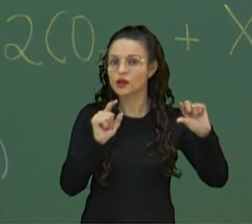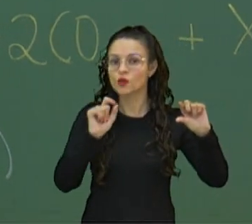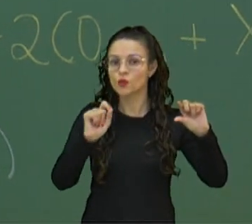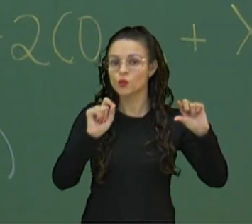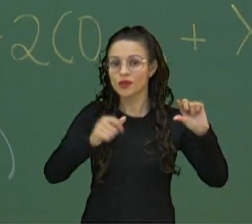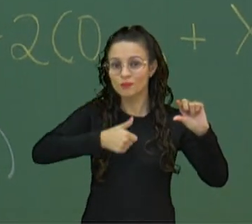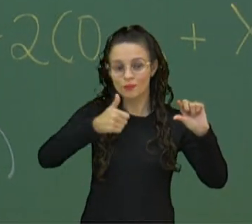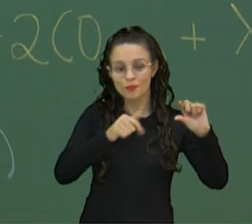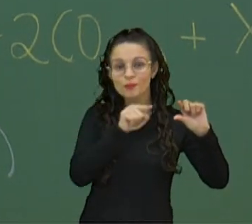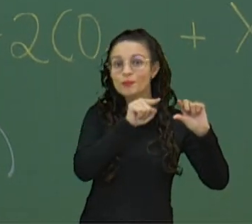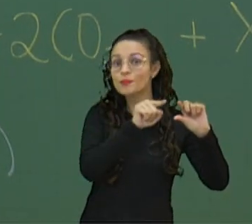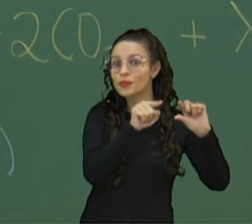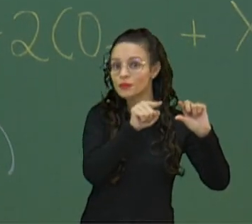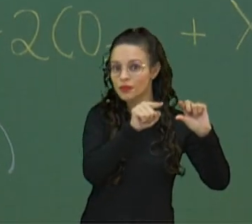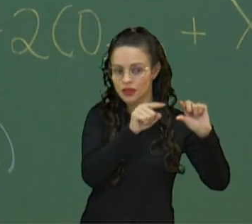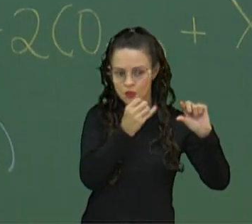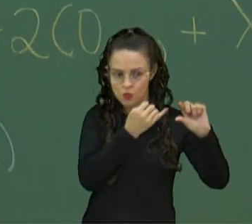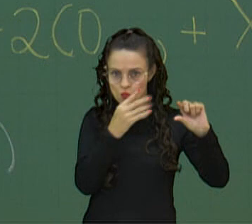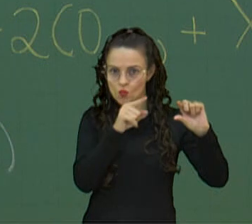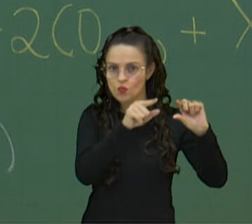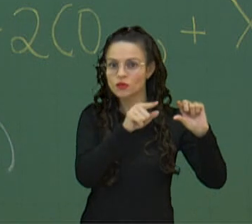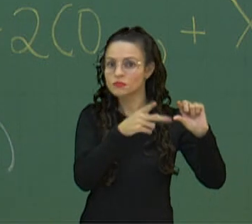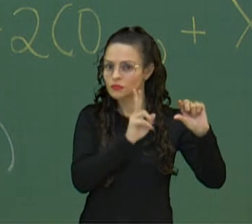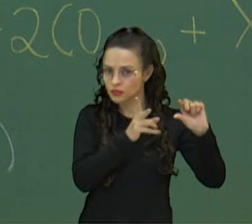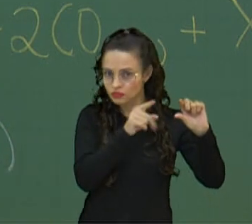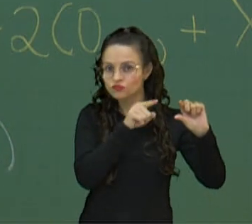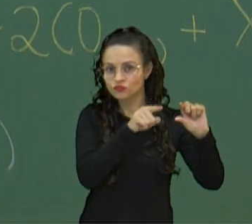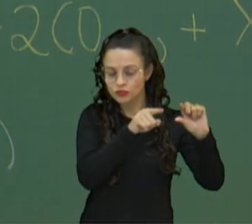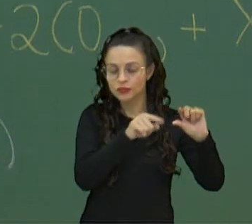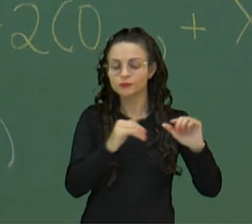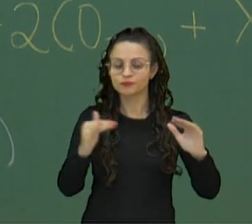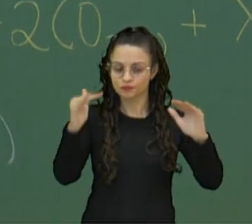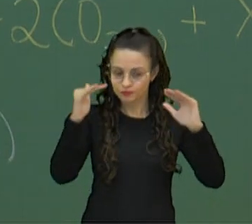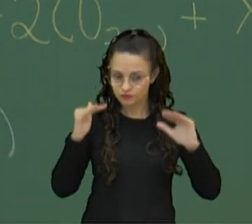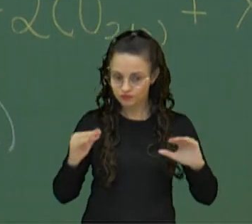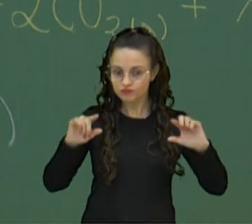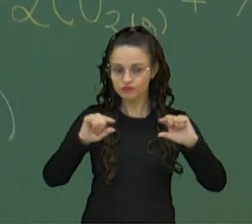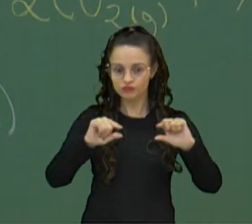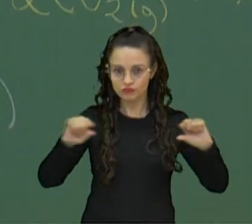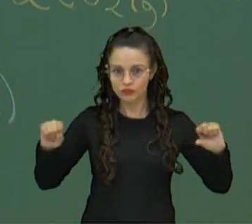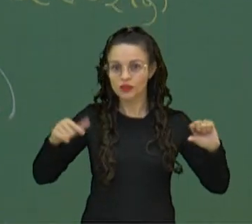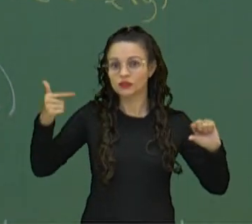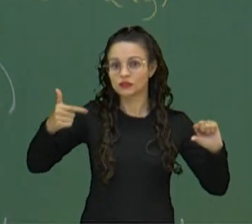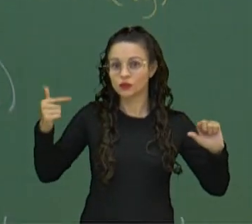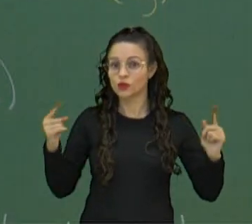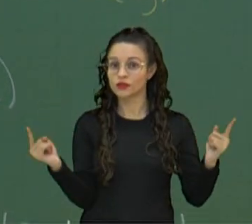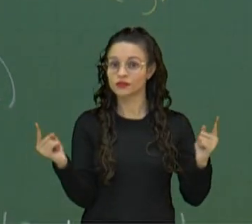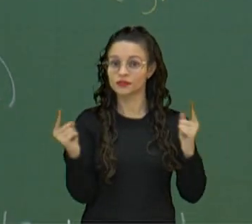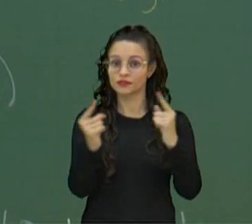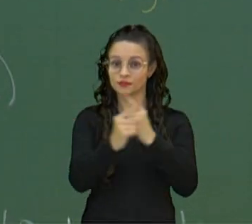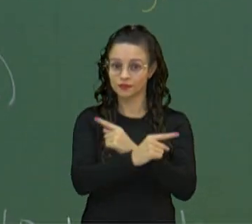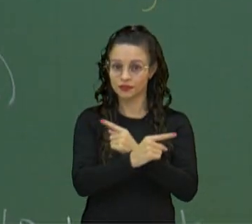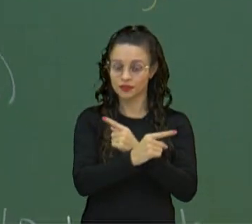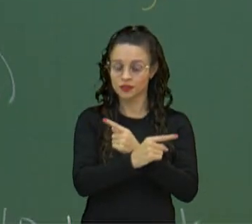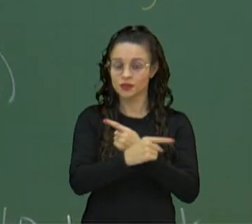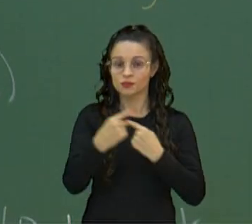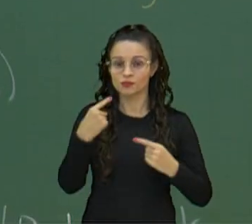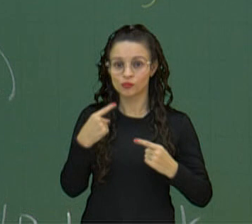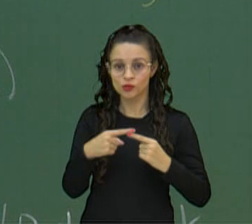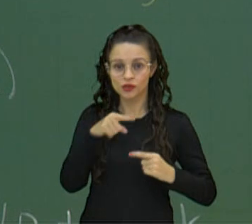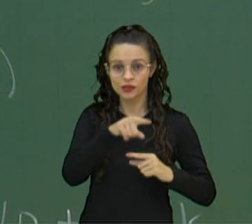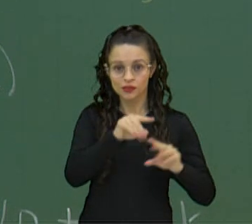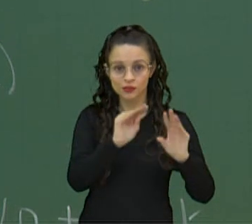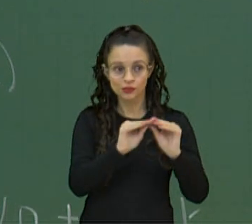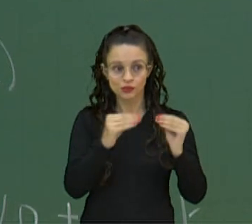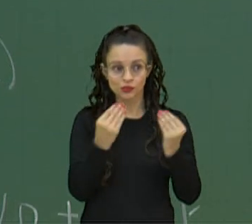primeiro componente nessa quantidade, então vou manter. A segunda, eu vou inverter, porque o componente que eu quero é